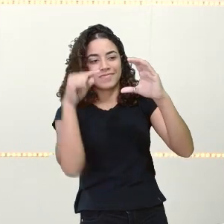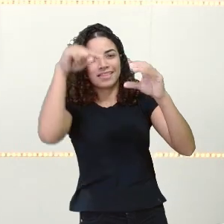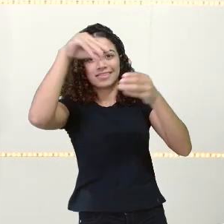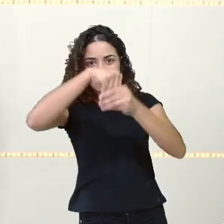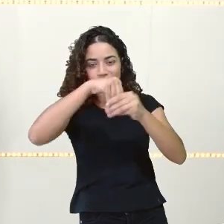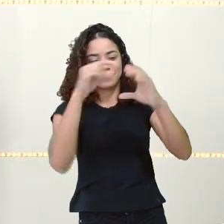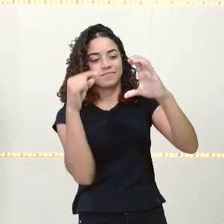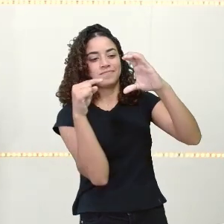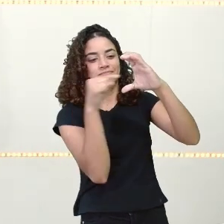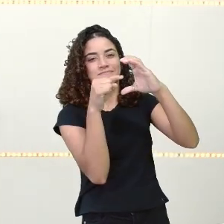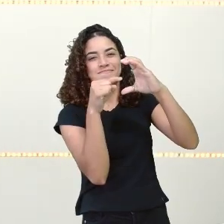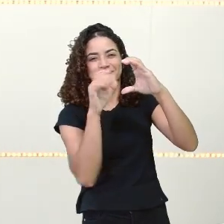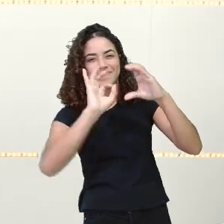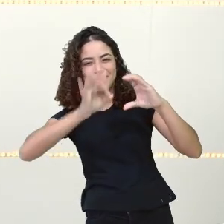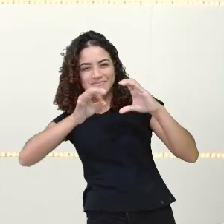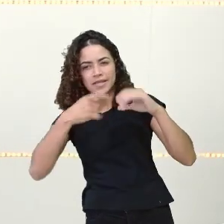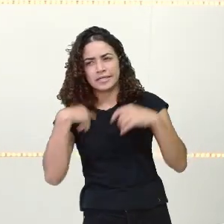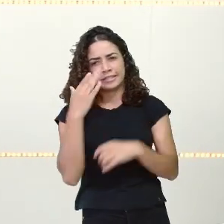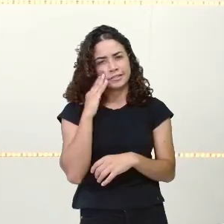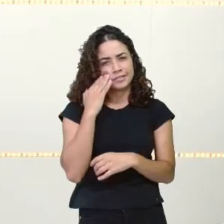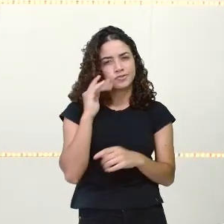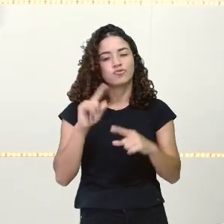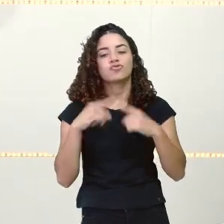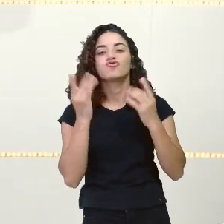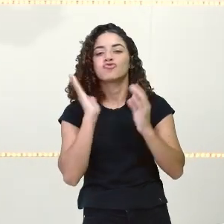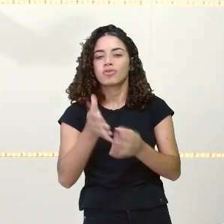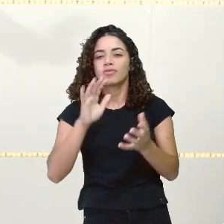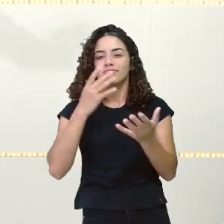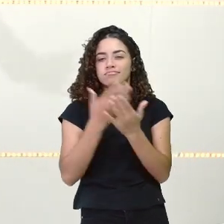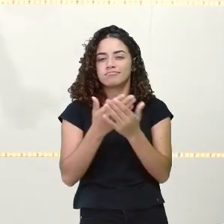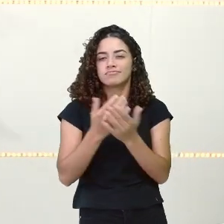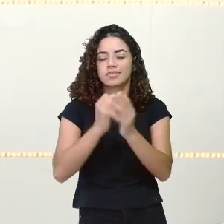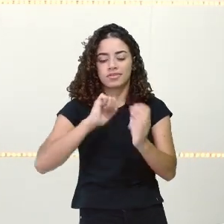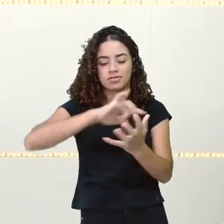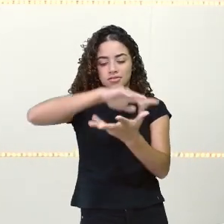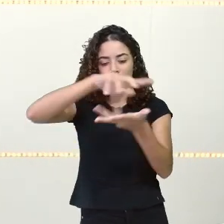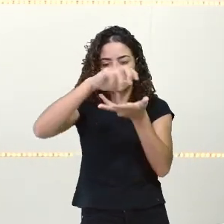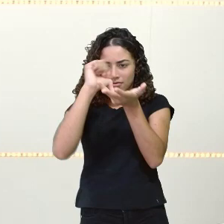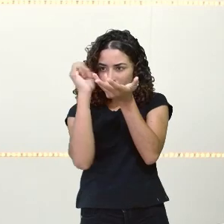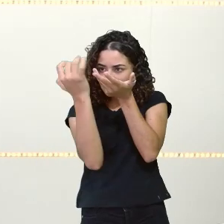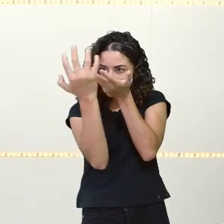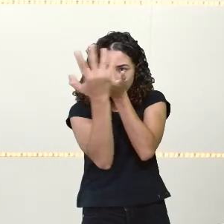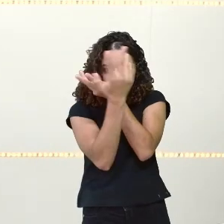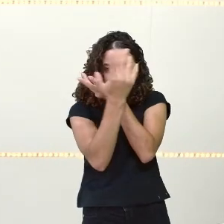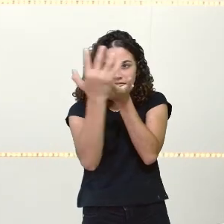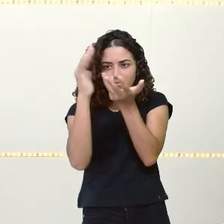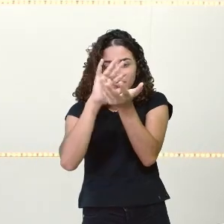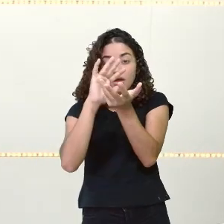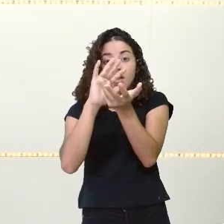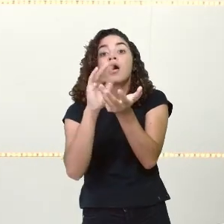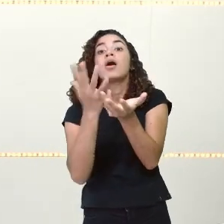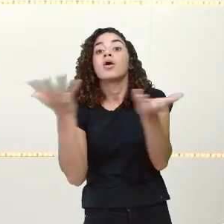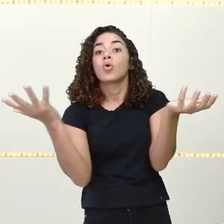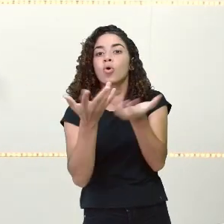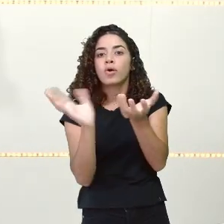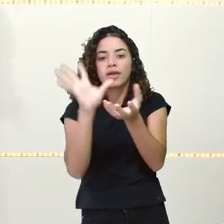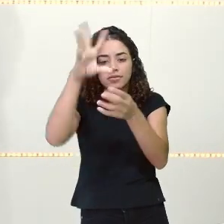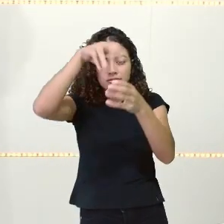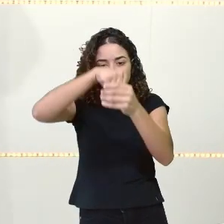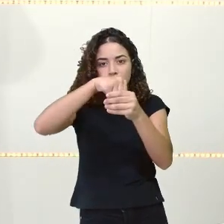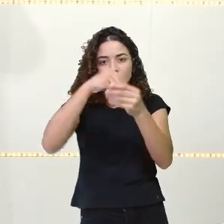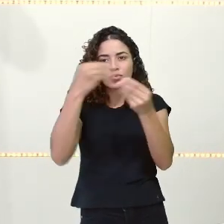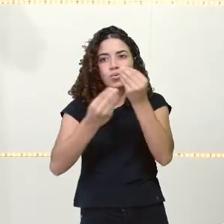núcleo. Estão entendendo? A gente viu a parte de fora da Terra e aqui a gente viu a parte de dentro da